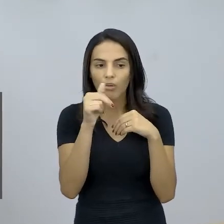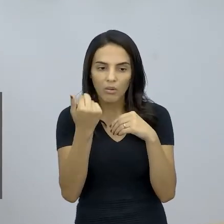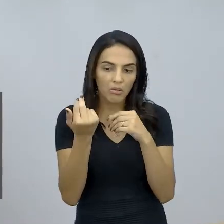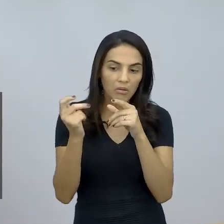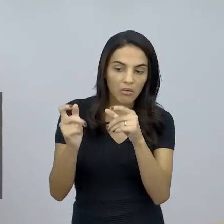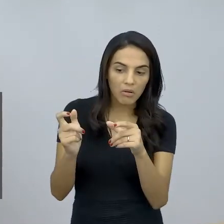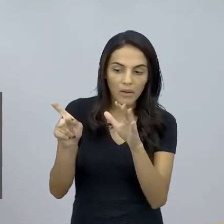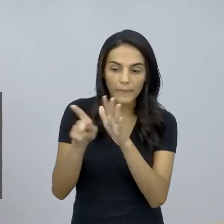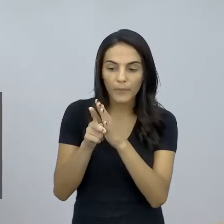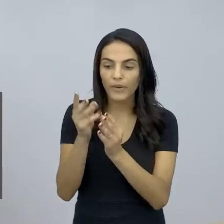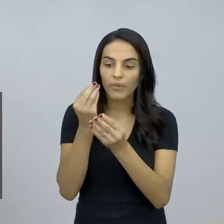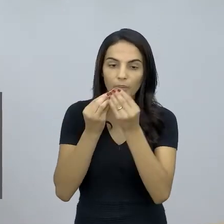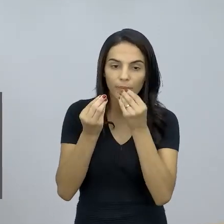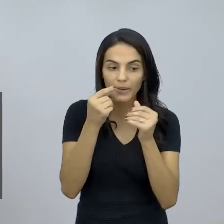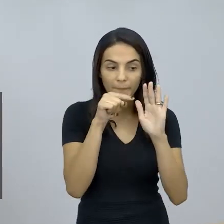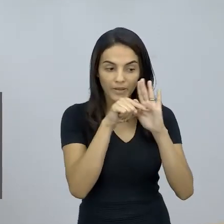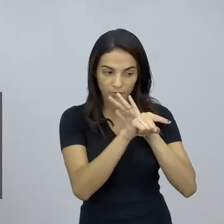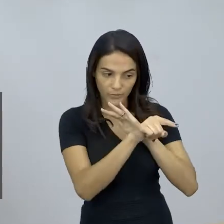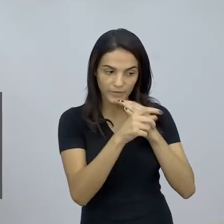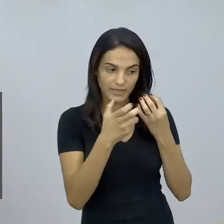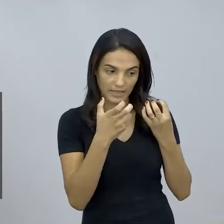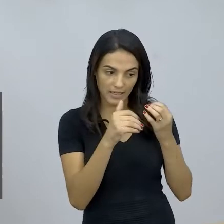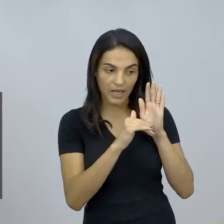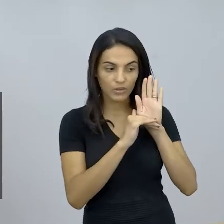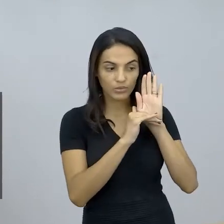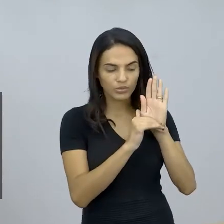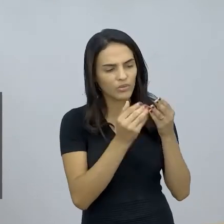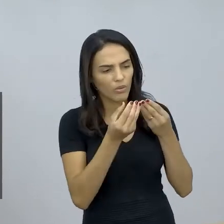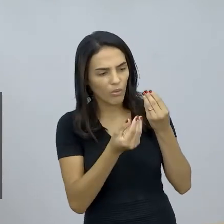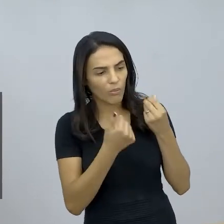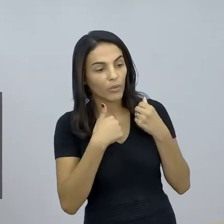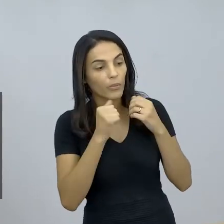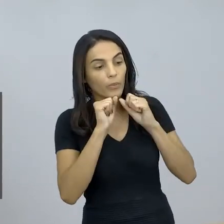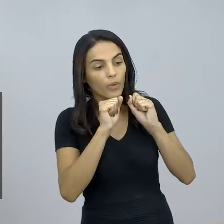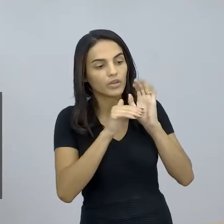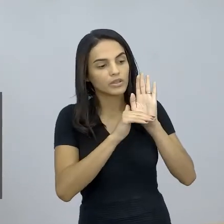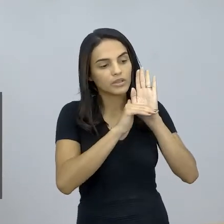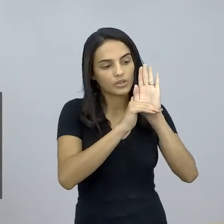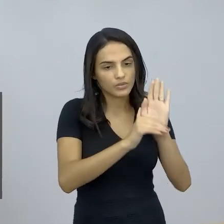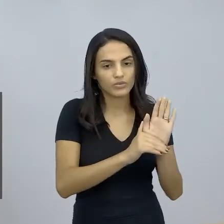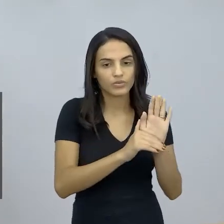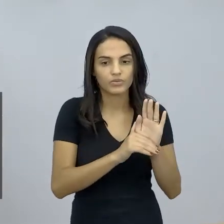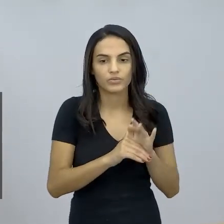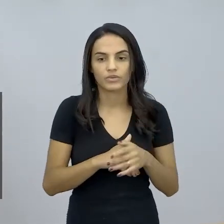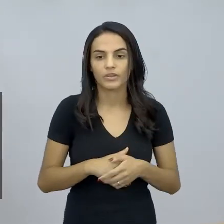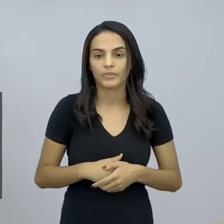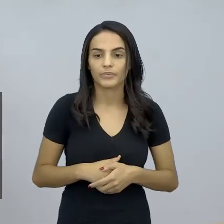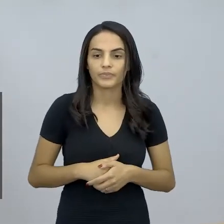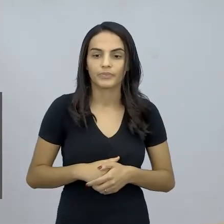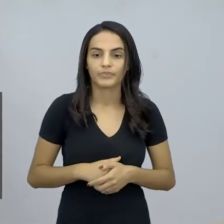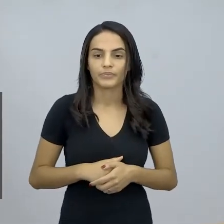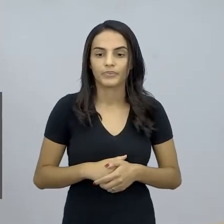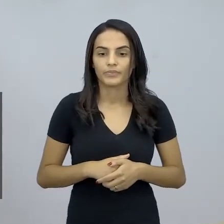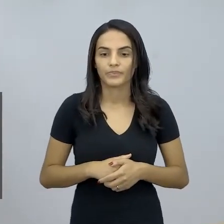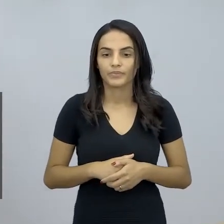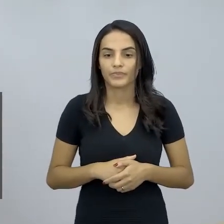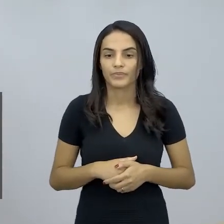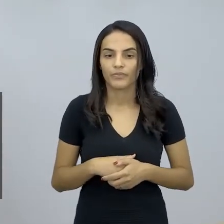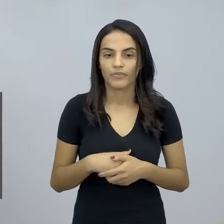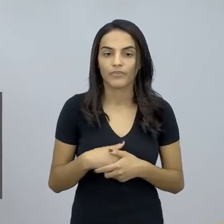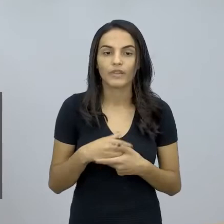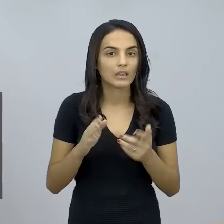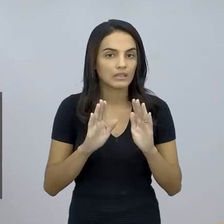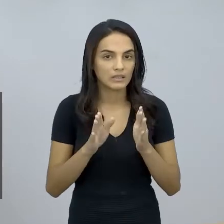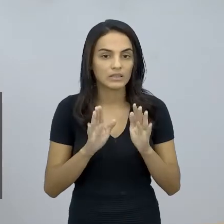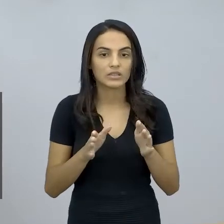coisa assim, e perguntar, olha, você quer ajuda, como é que eu te ajudo? Às vezes eles usam já bengala, como vocês são do ensino médio, então já